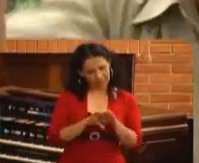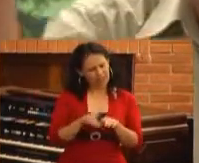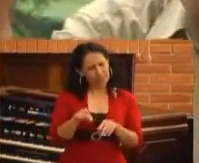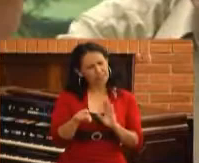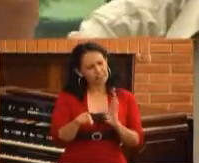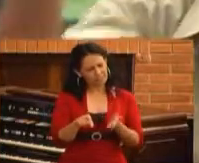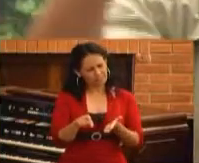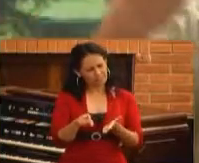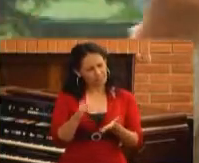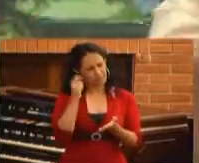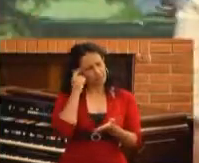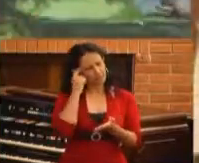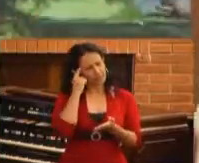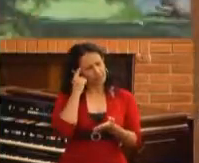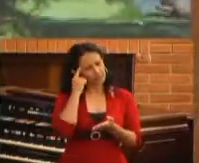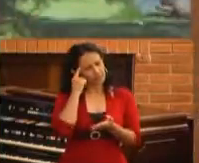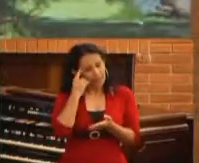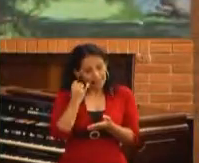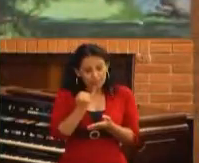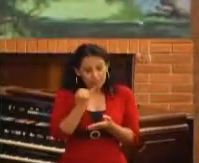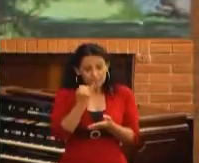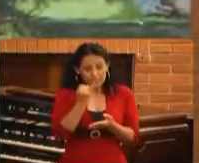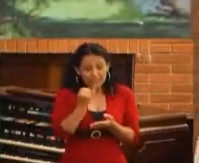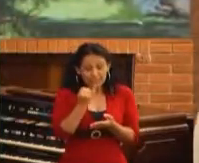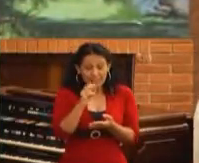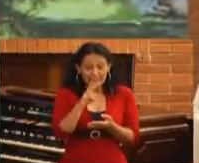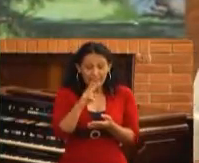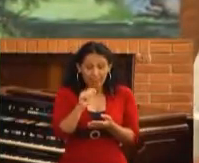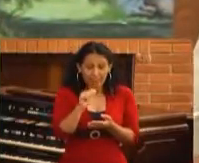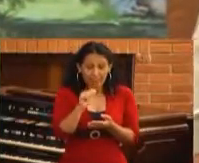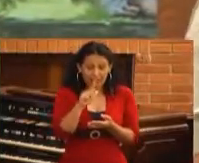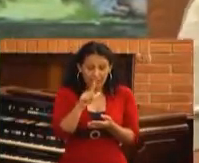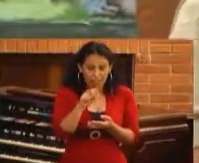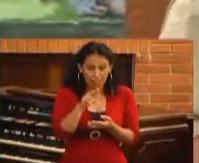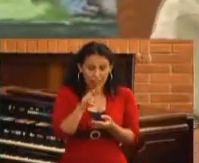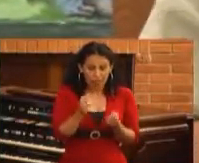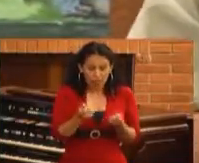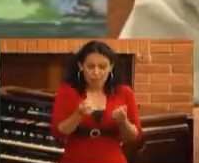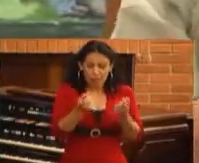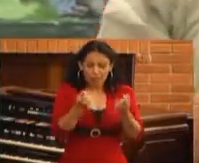o tesouro que Deus nos deu na vida de Cristo?